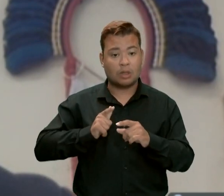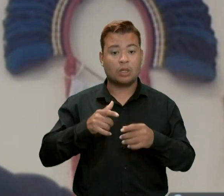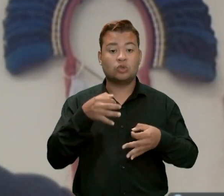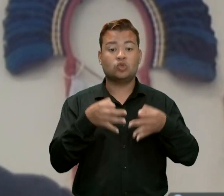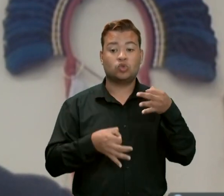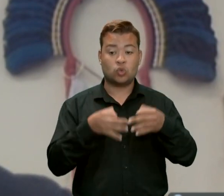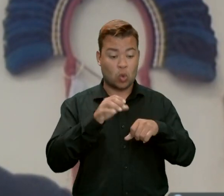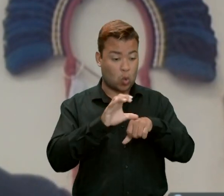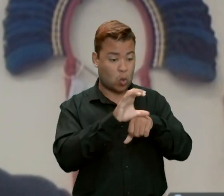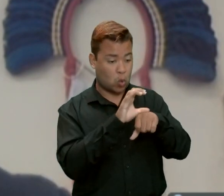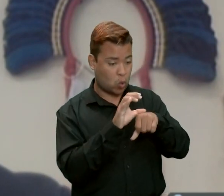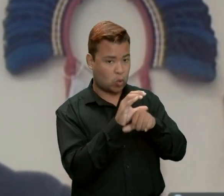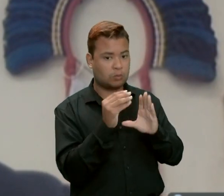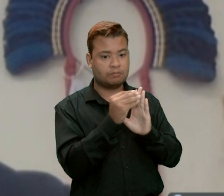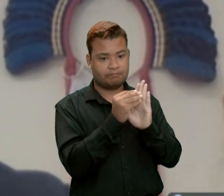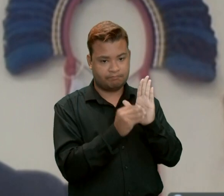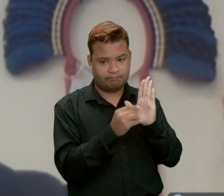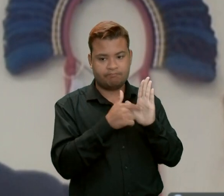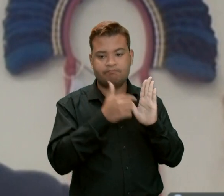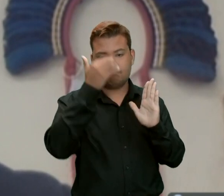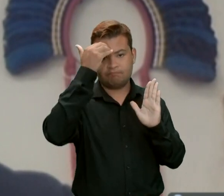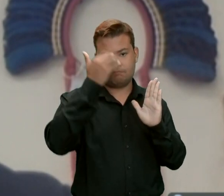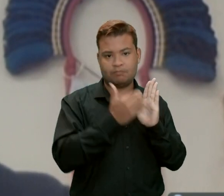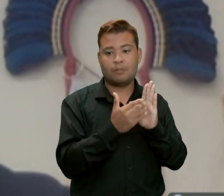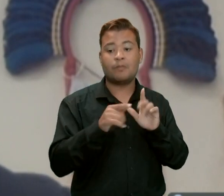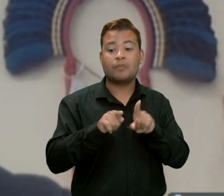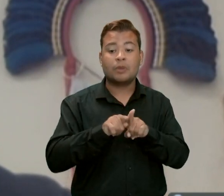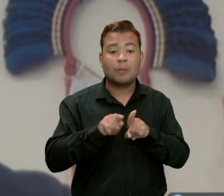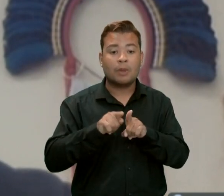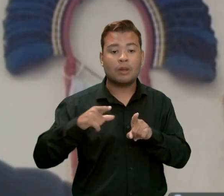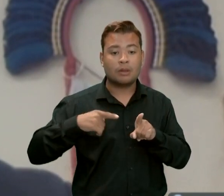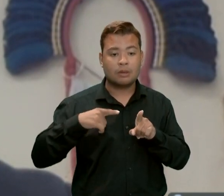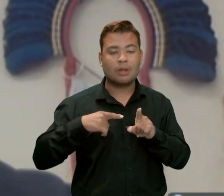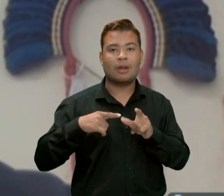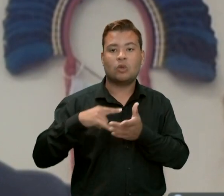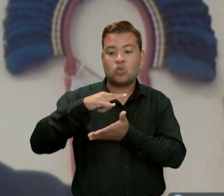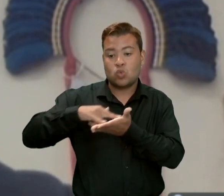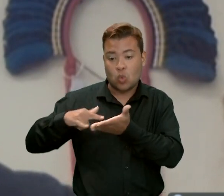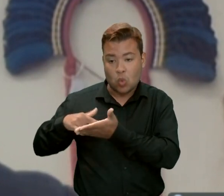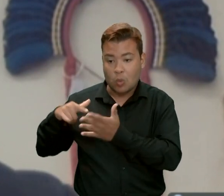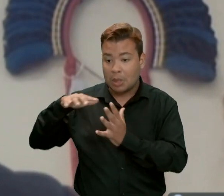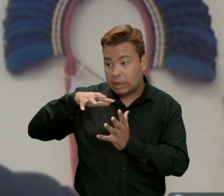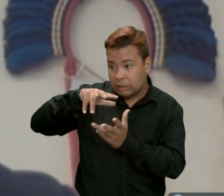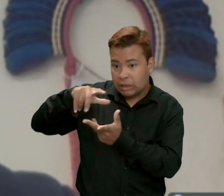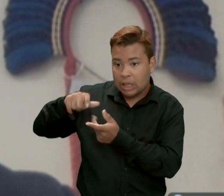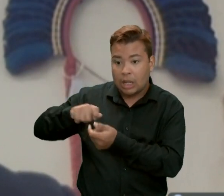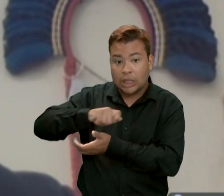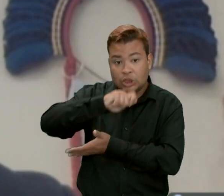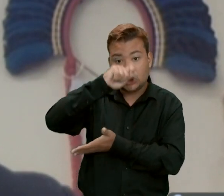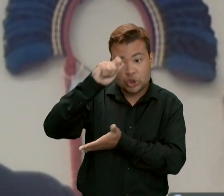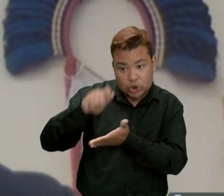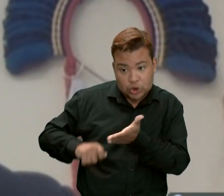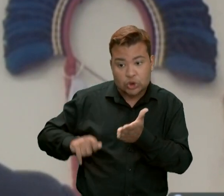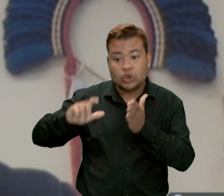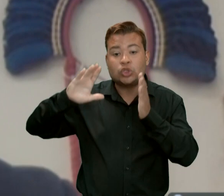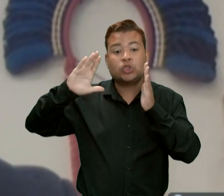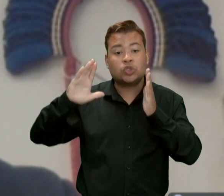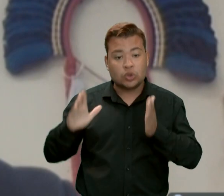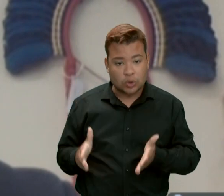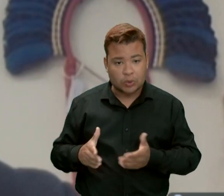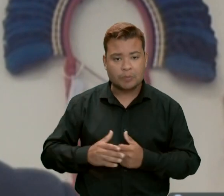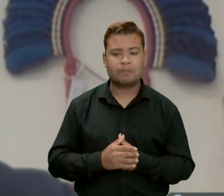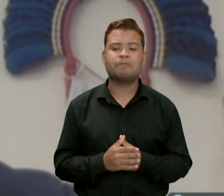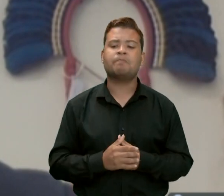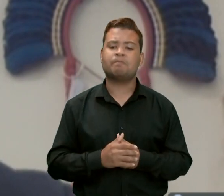da Constituição e de tratados internacionais que já foram subscritos pelo país, tem